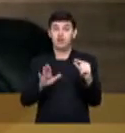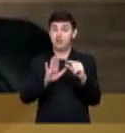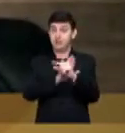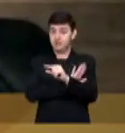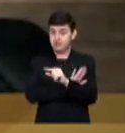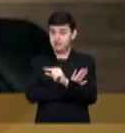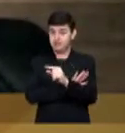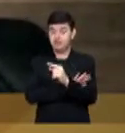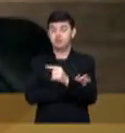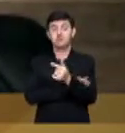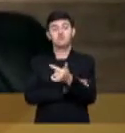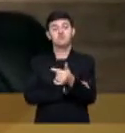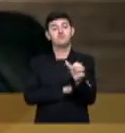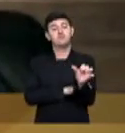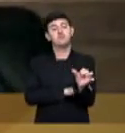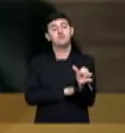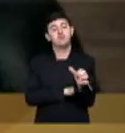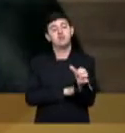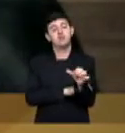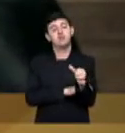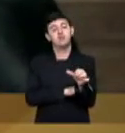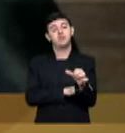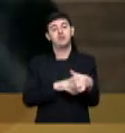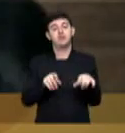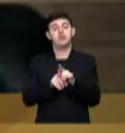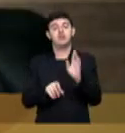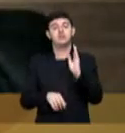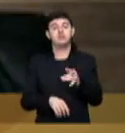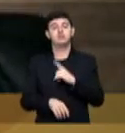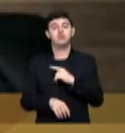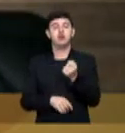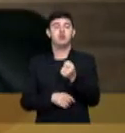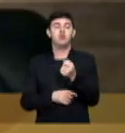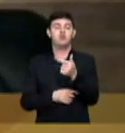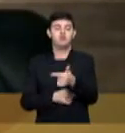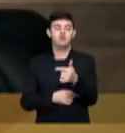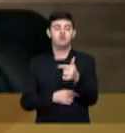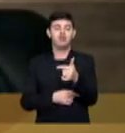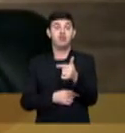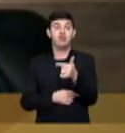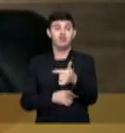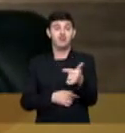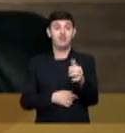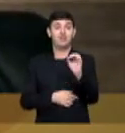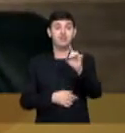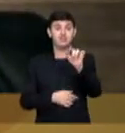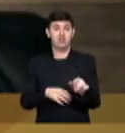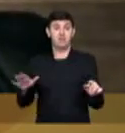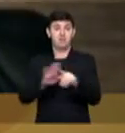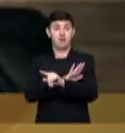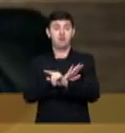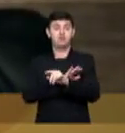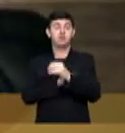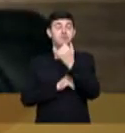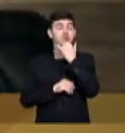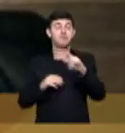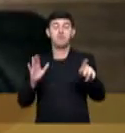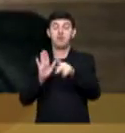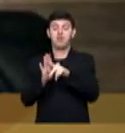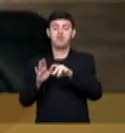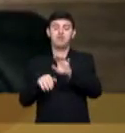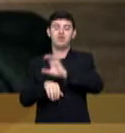inciso 29 e 220 da Constituição Federal, apenas a União